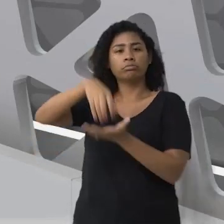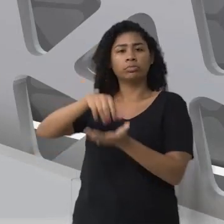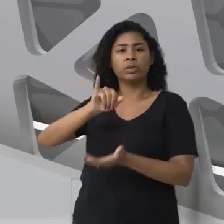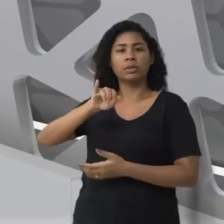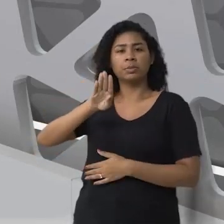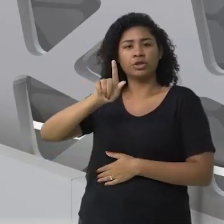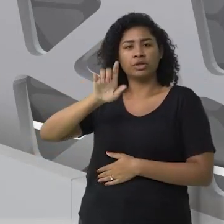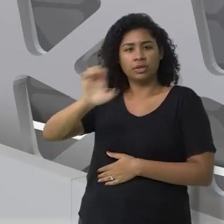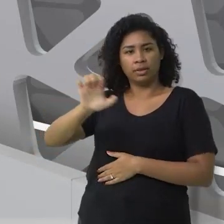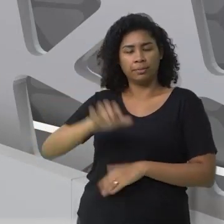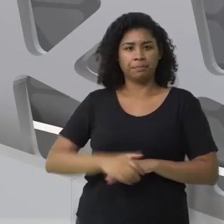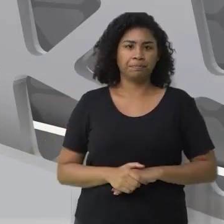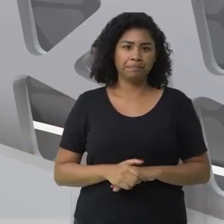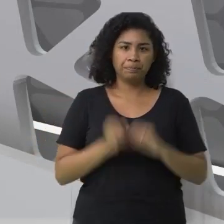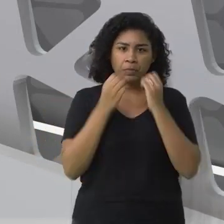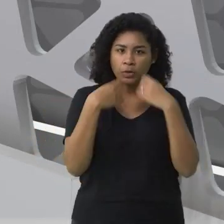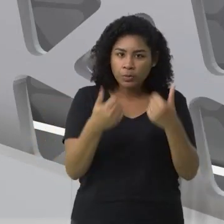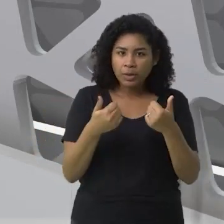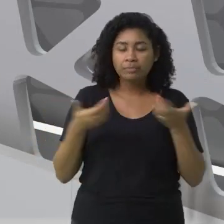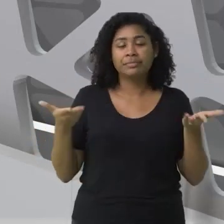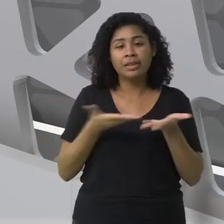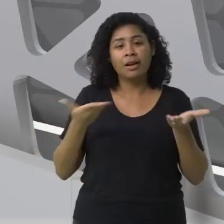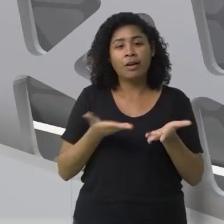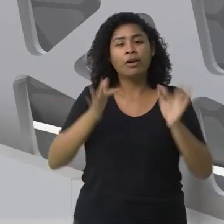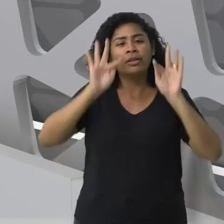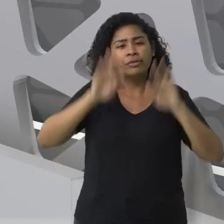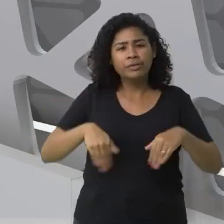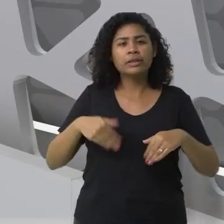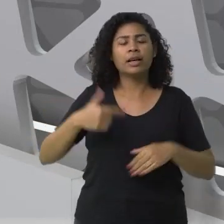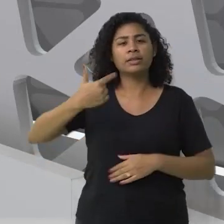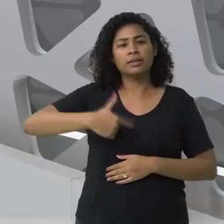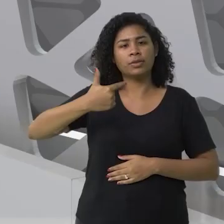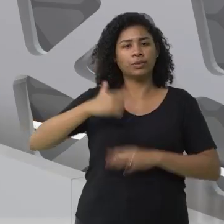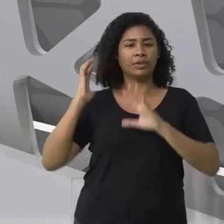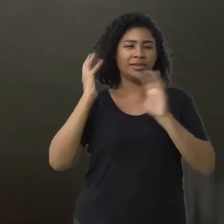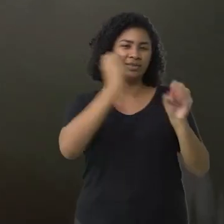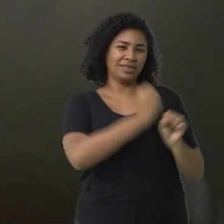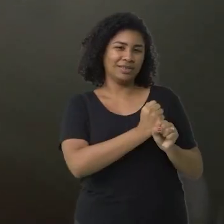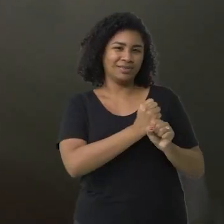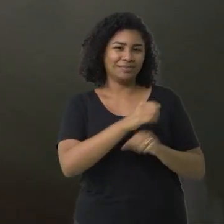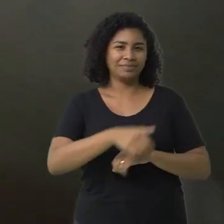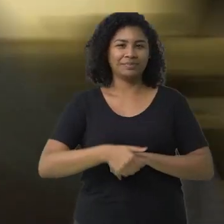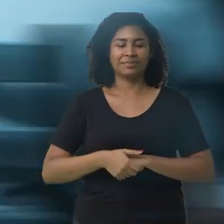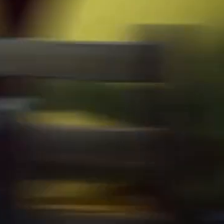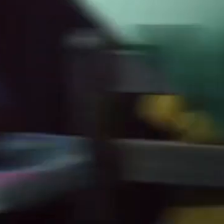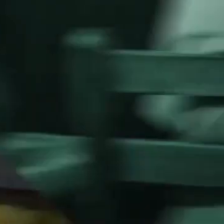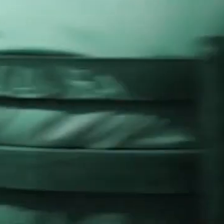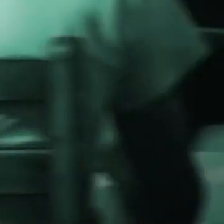certo, gente? E assim finalizamos essa nossa segunda revisão.